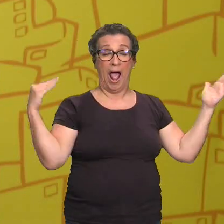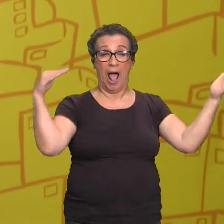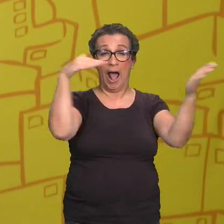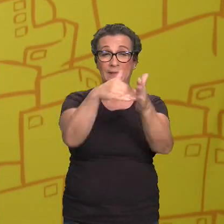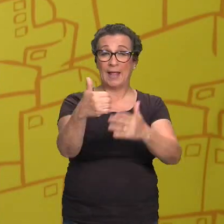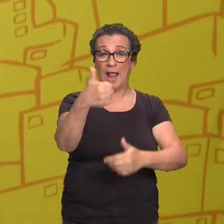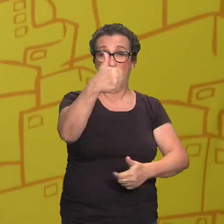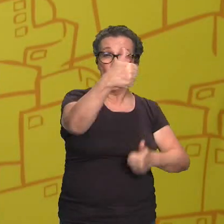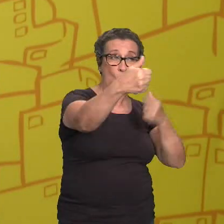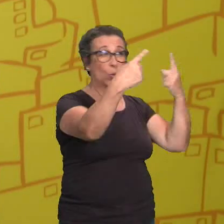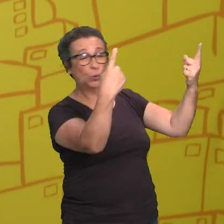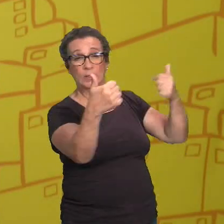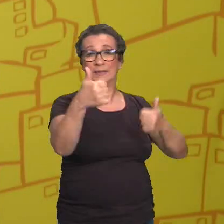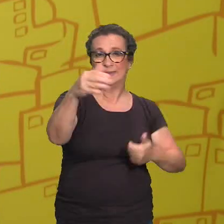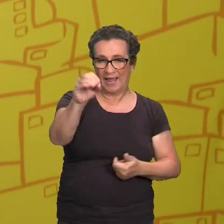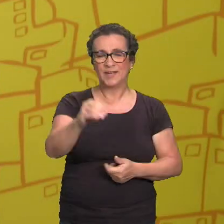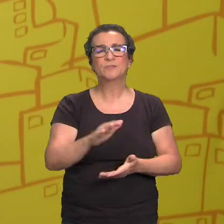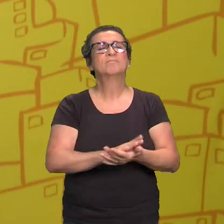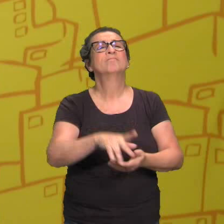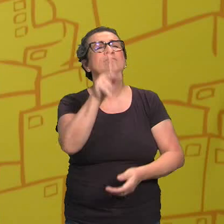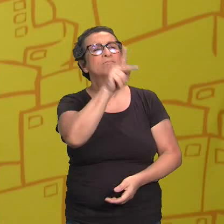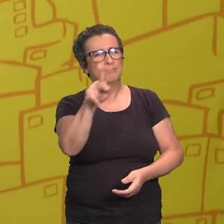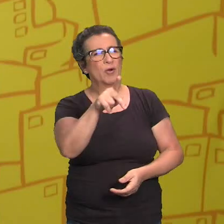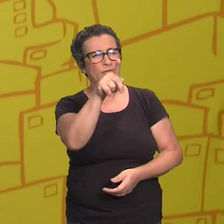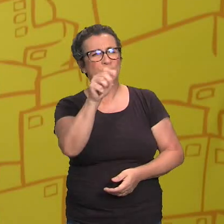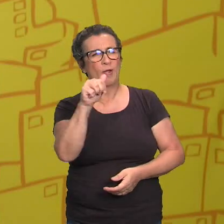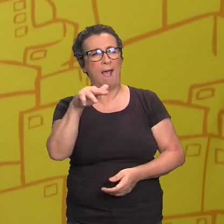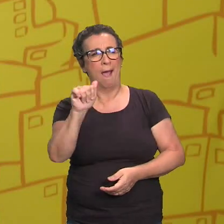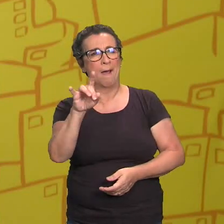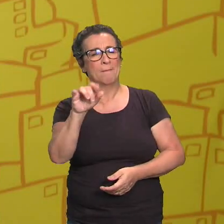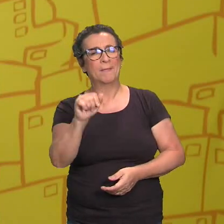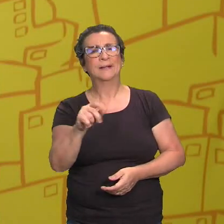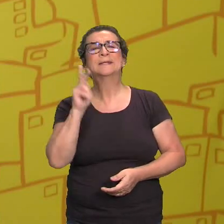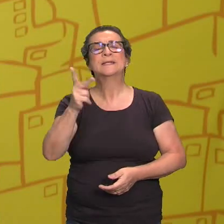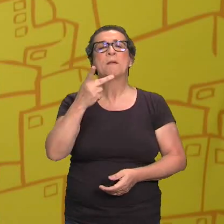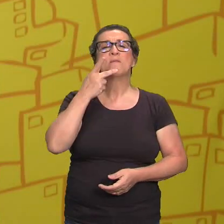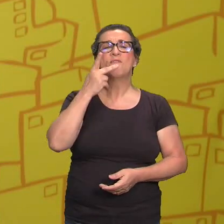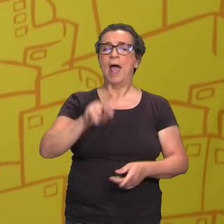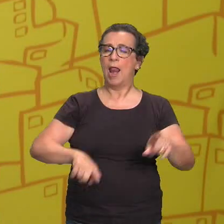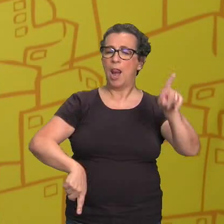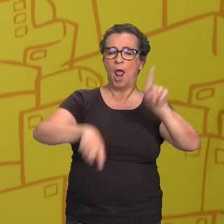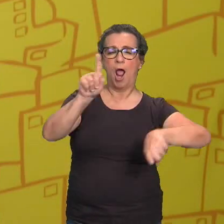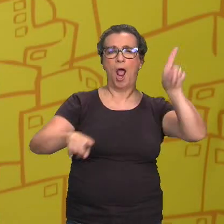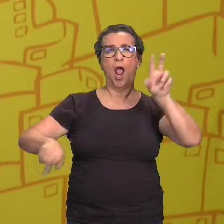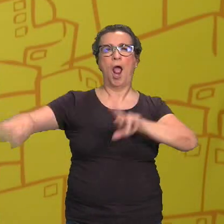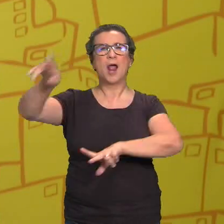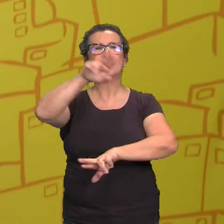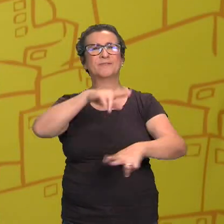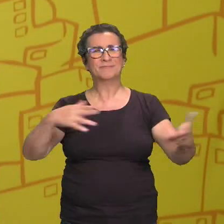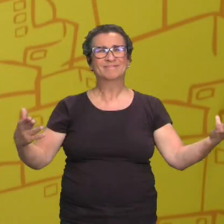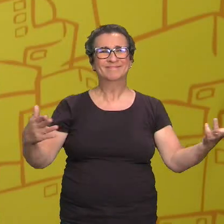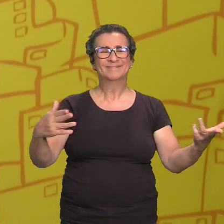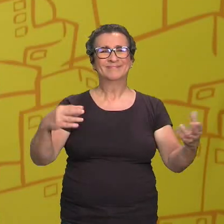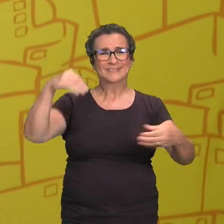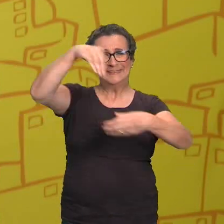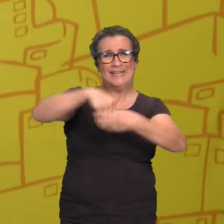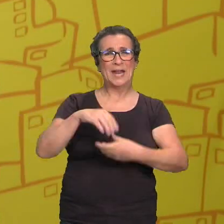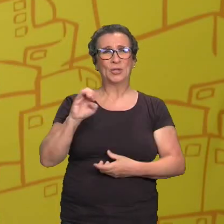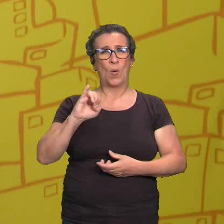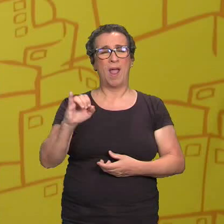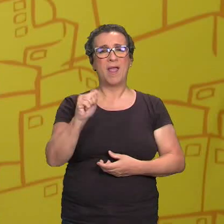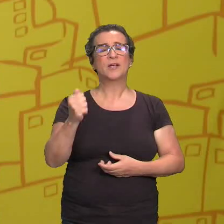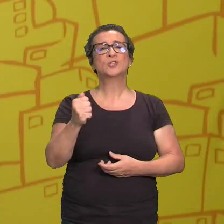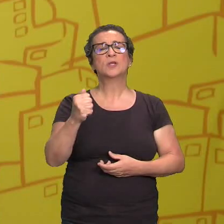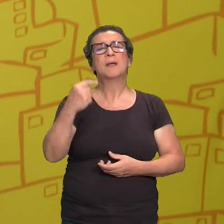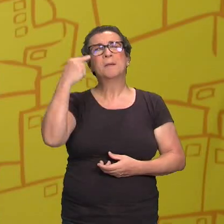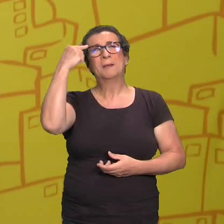10. Professora Amanda, muito se fala sobre a diversidade na EJA. Pensando sobre isso,